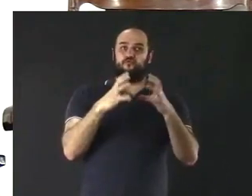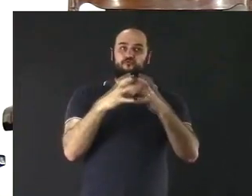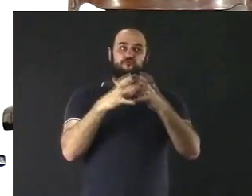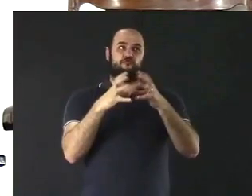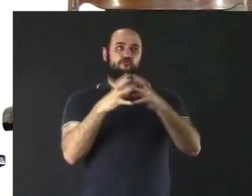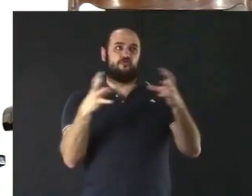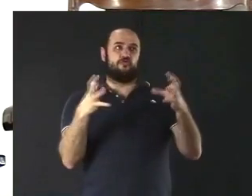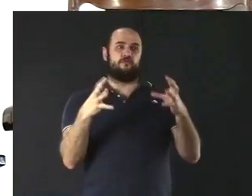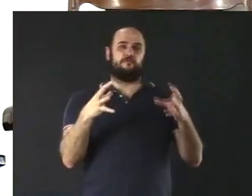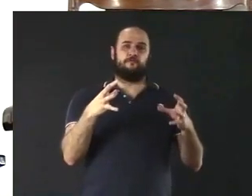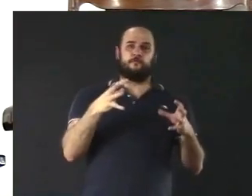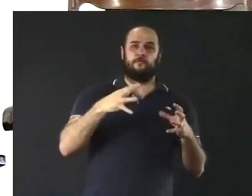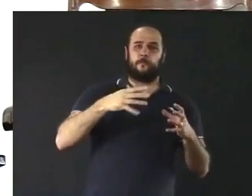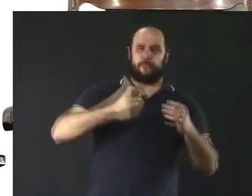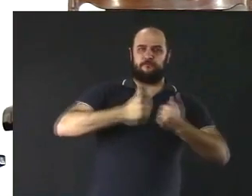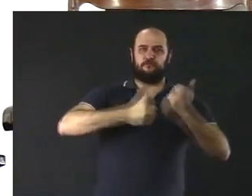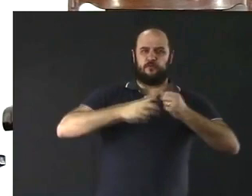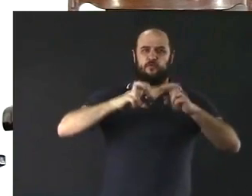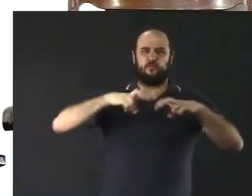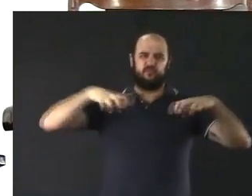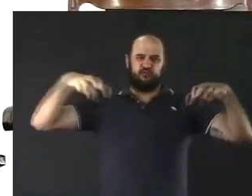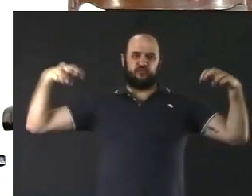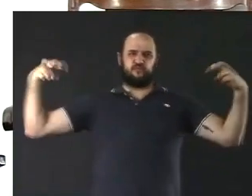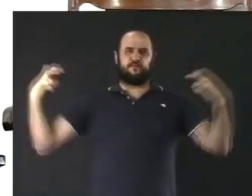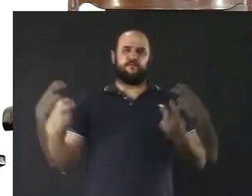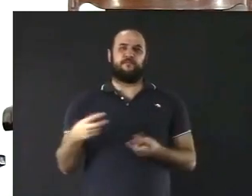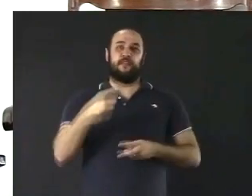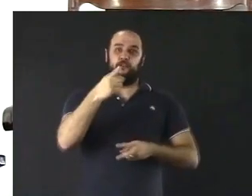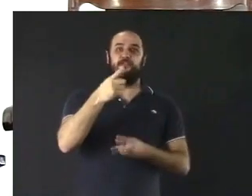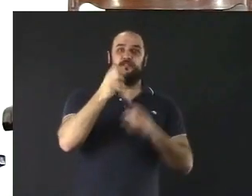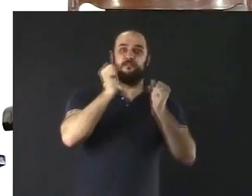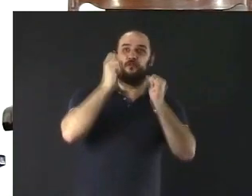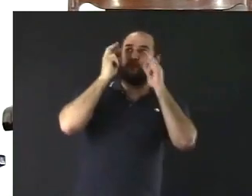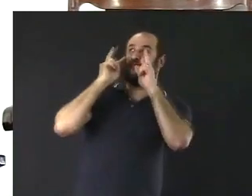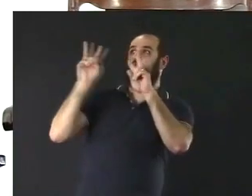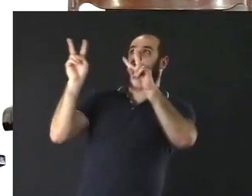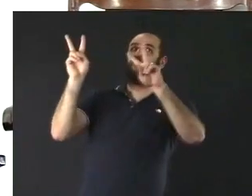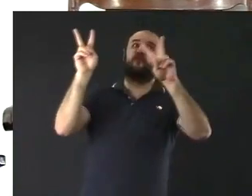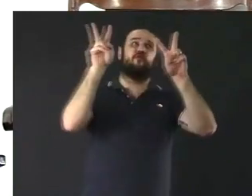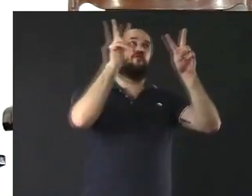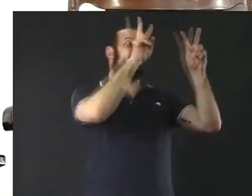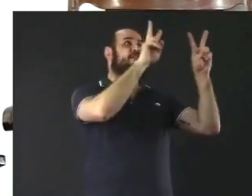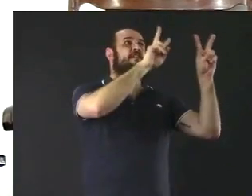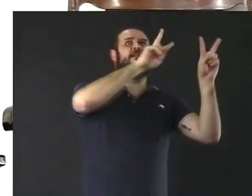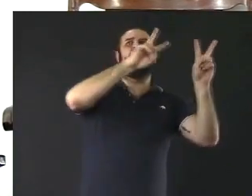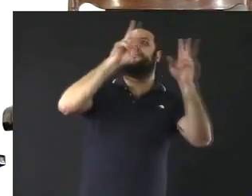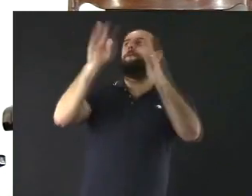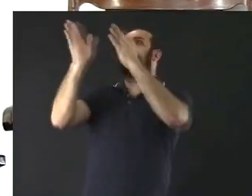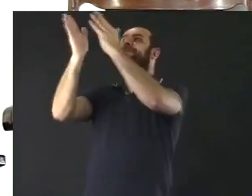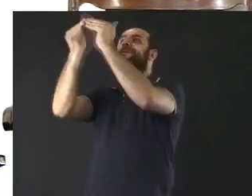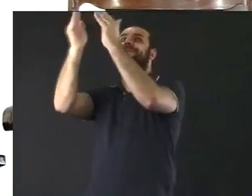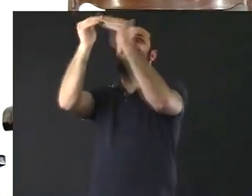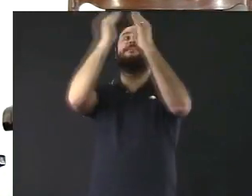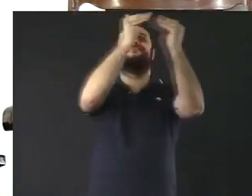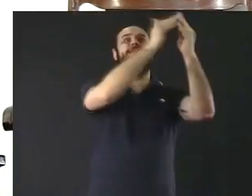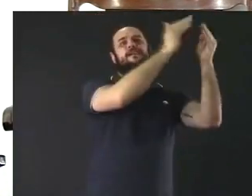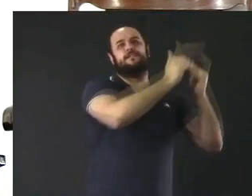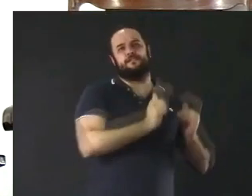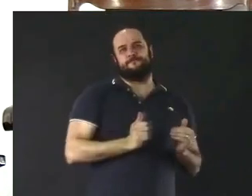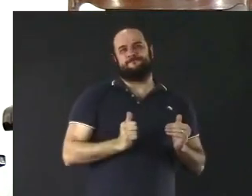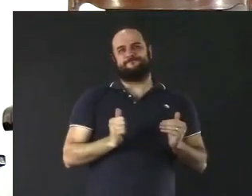de um estádio, e eles estão ali, e você pode olhar para eles, interceder a eles, que eles vão te